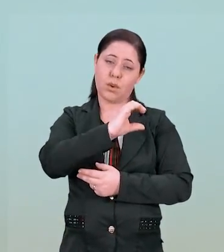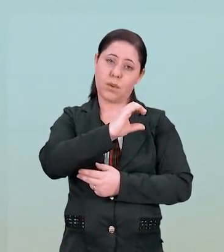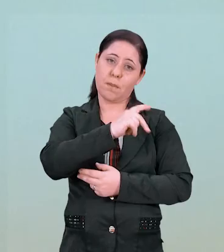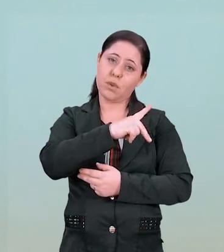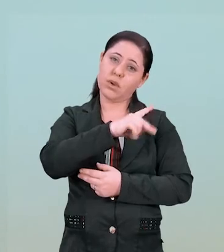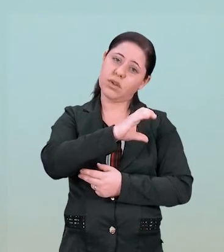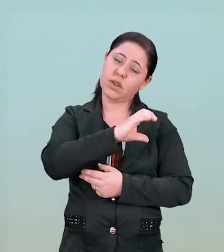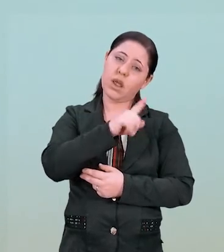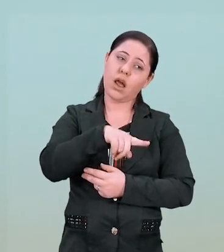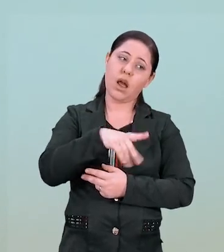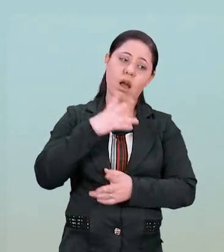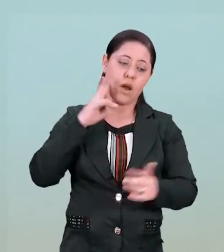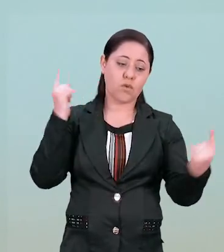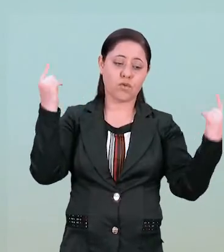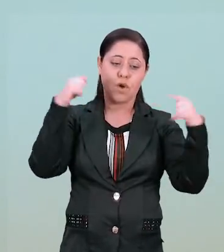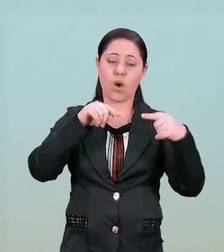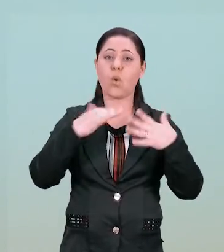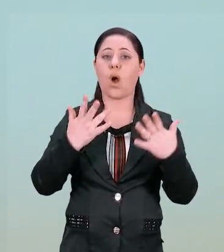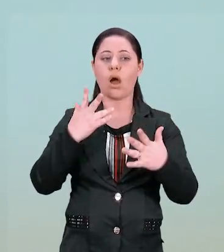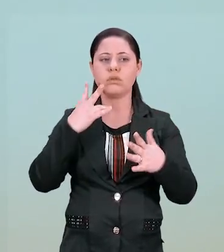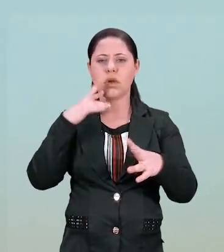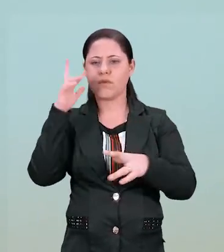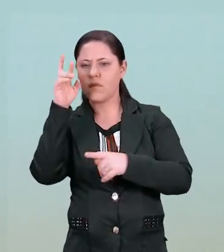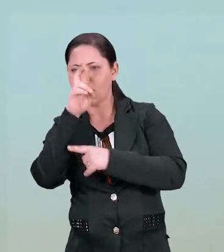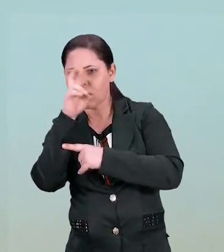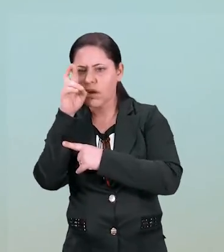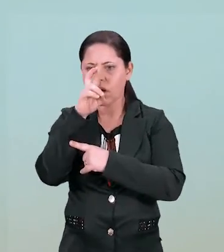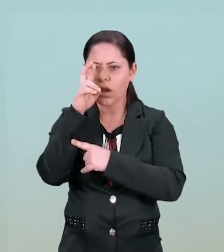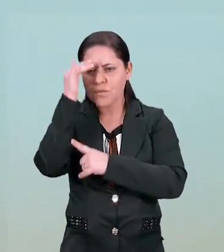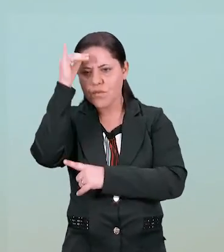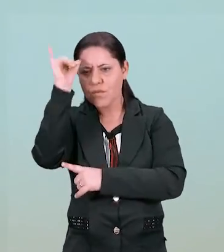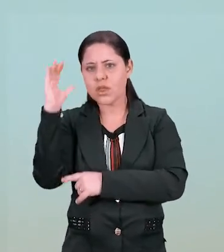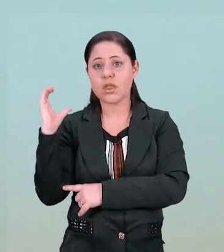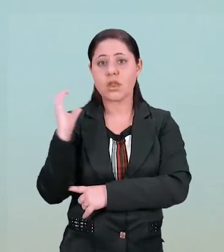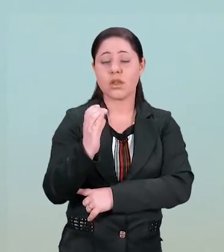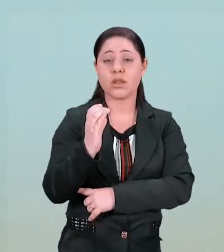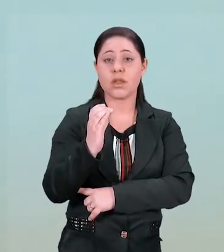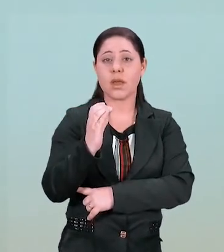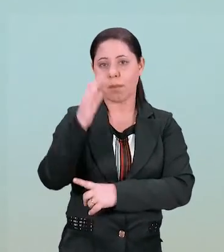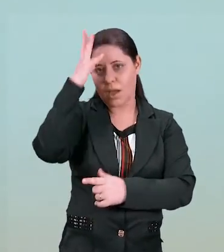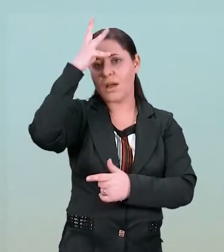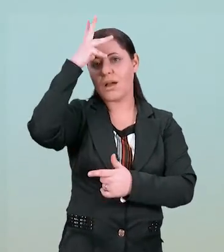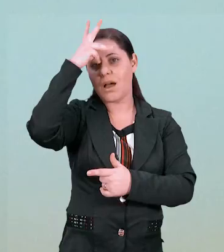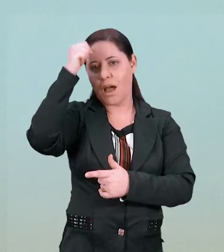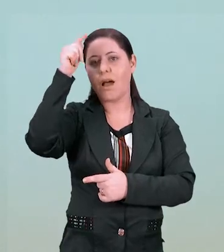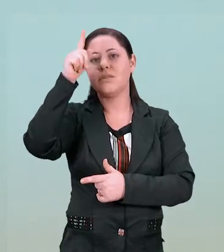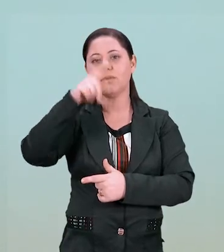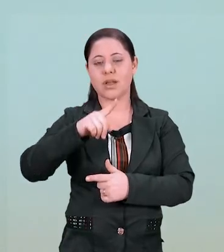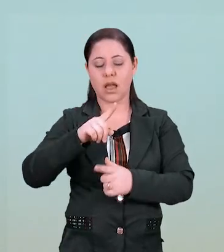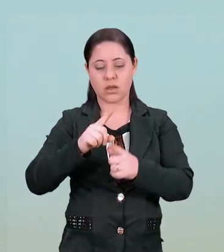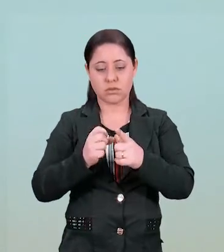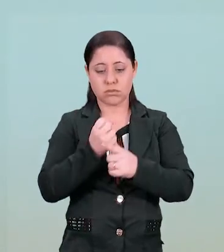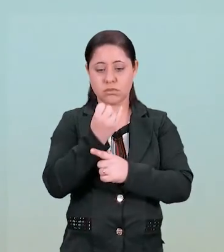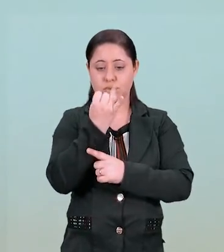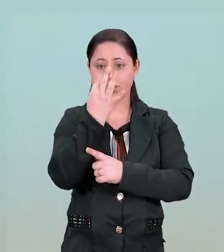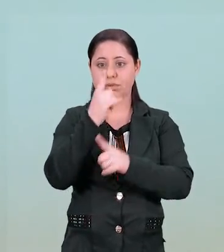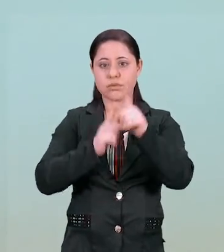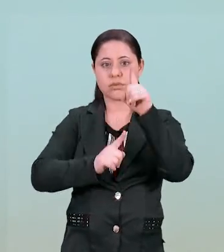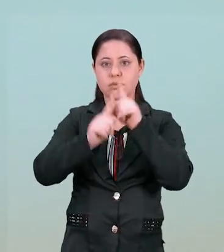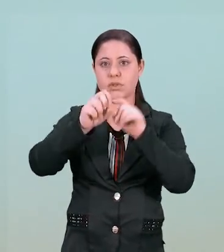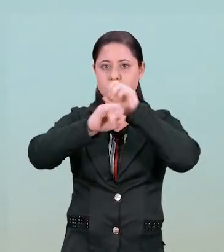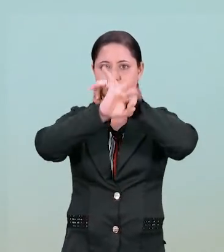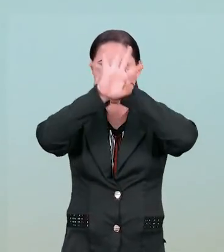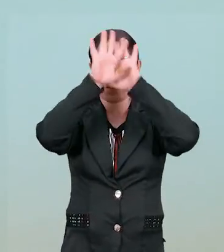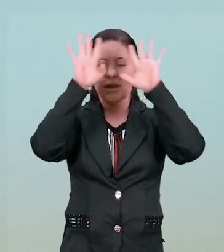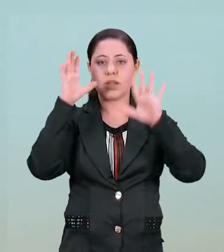seja, investigar e reprimir crimes. Aí, o resultado, o índice de homicídios, de esclarecimento de homicídios. E o mesmo